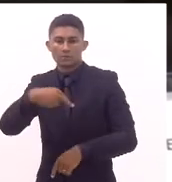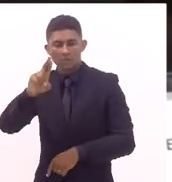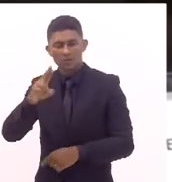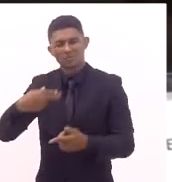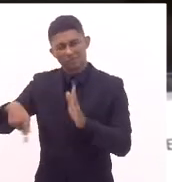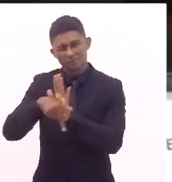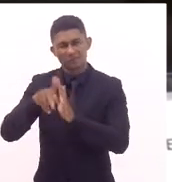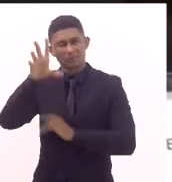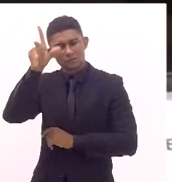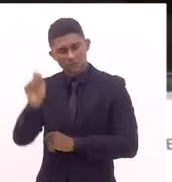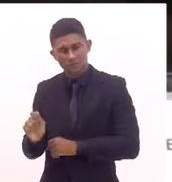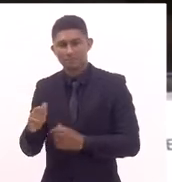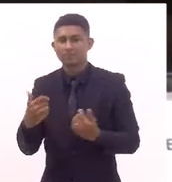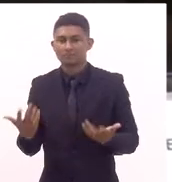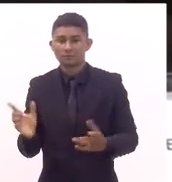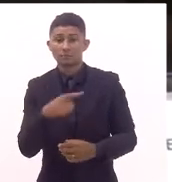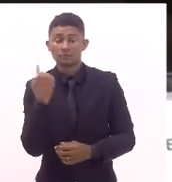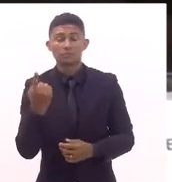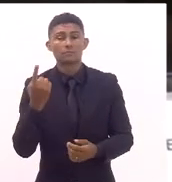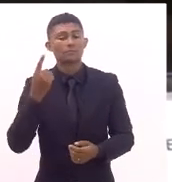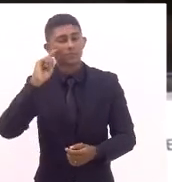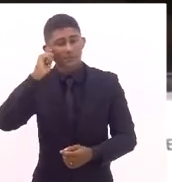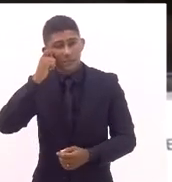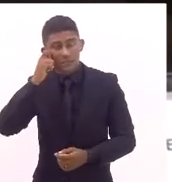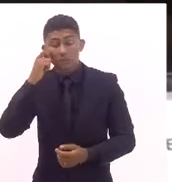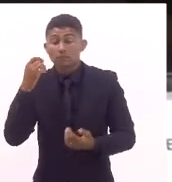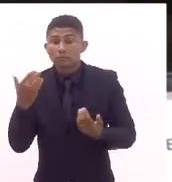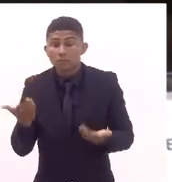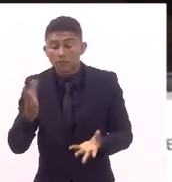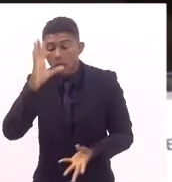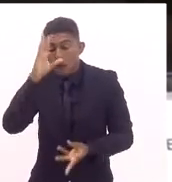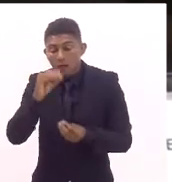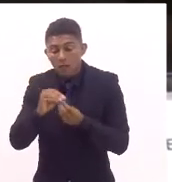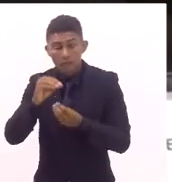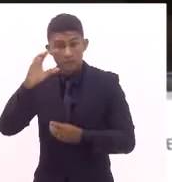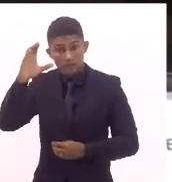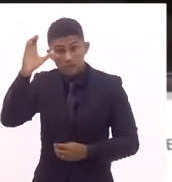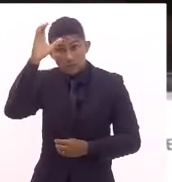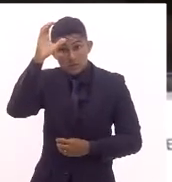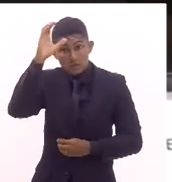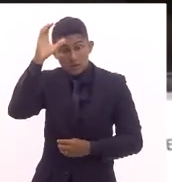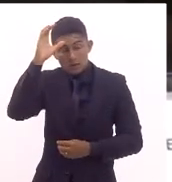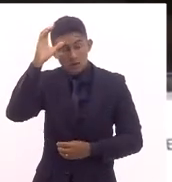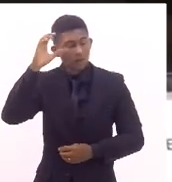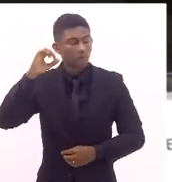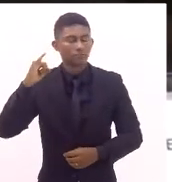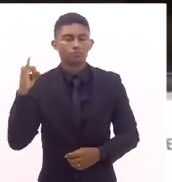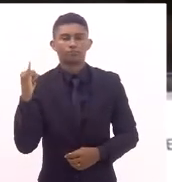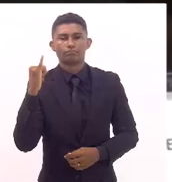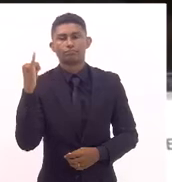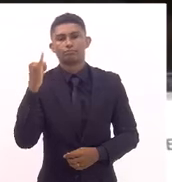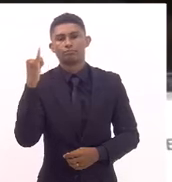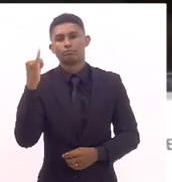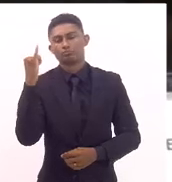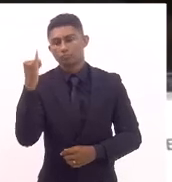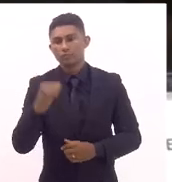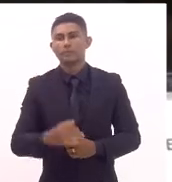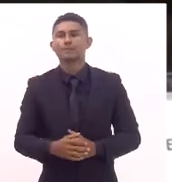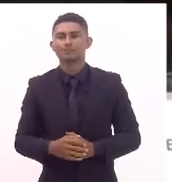e somos pessoas pretas as tias tem um papel fundante constitutivo